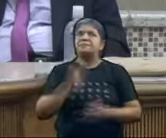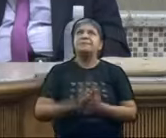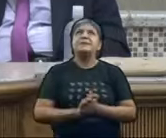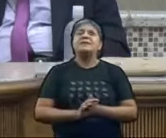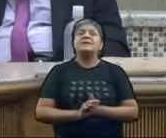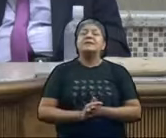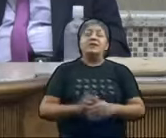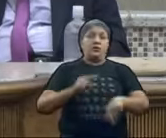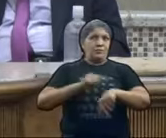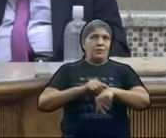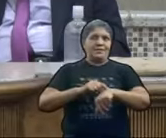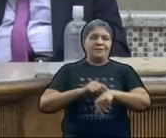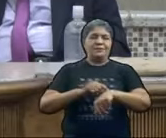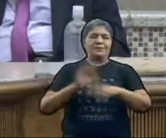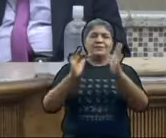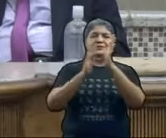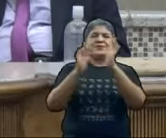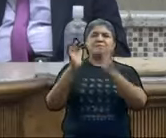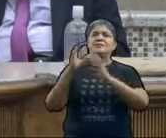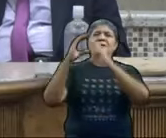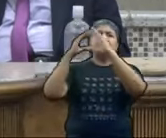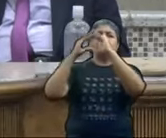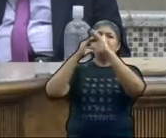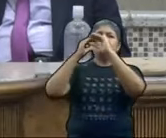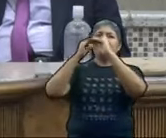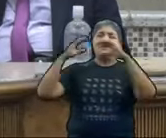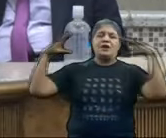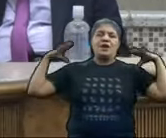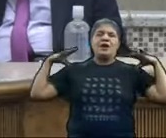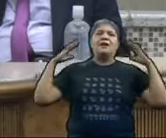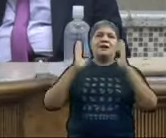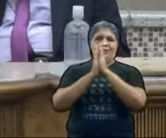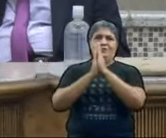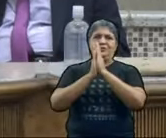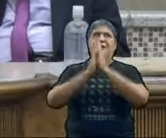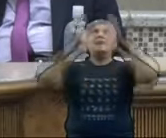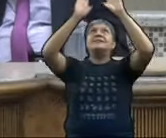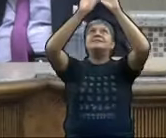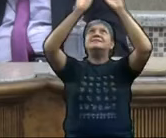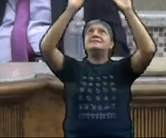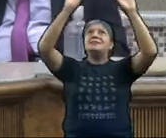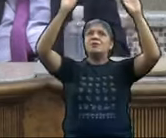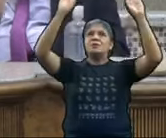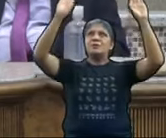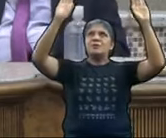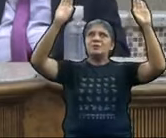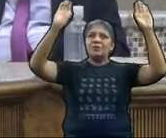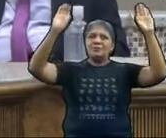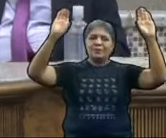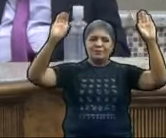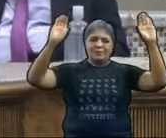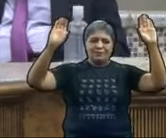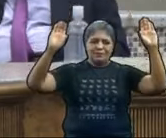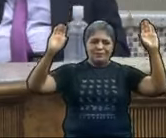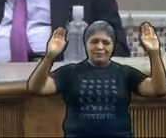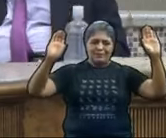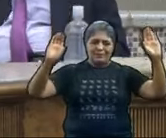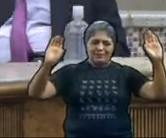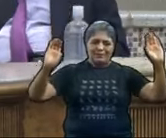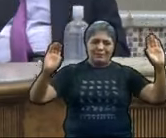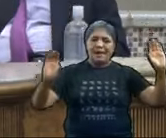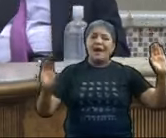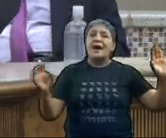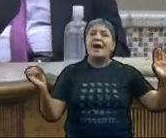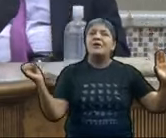virarão a mesma grei, porque Deus fará novos céus e nova terra, aonde habita a justiça e a paz.